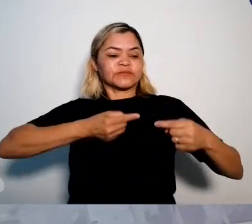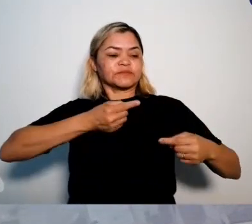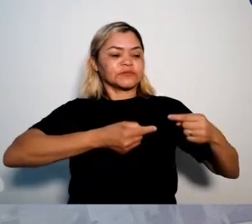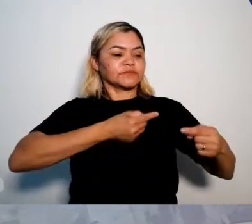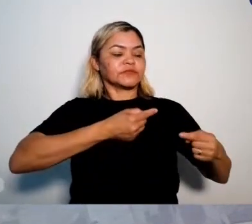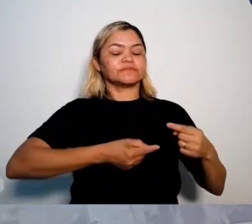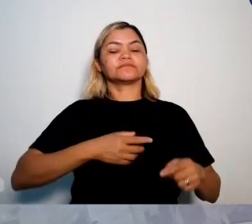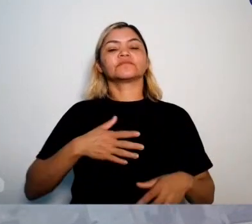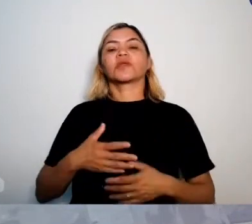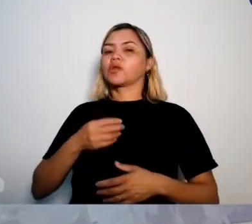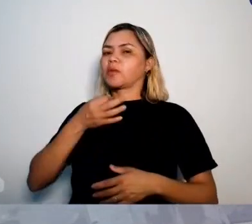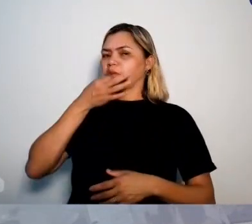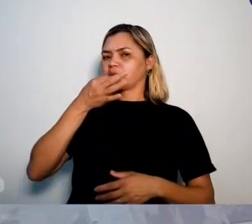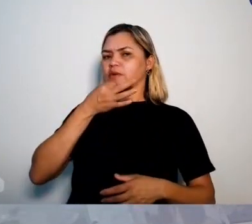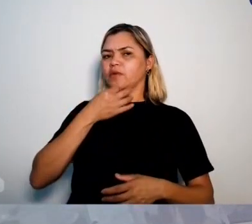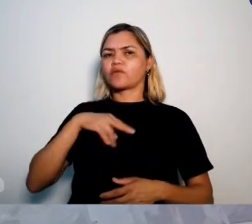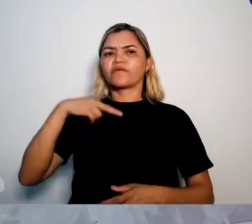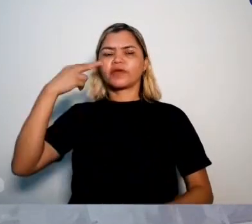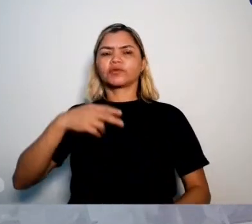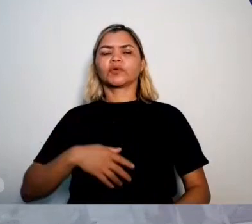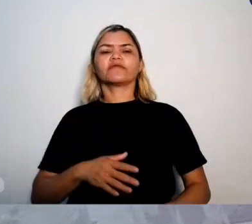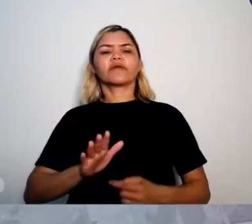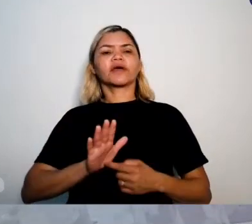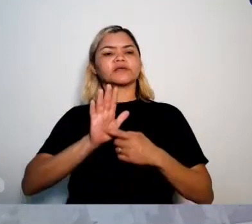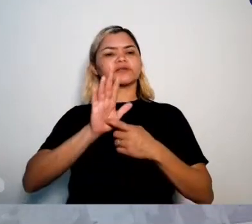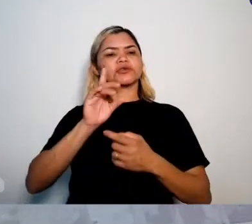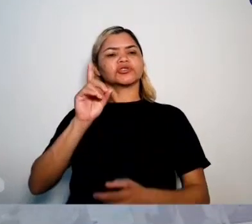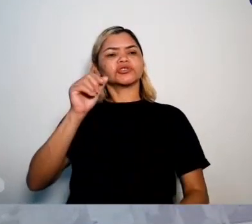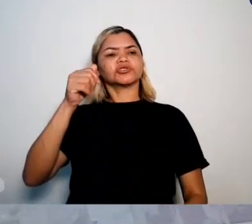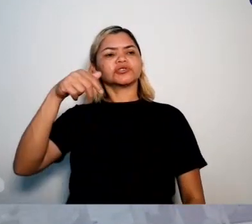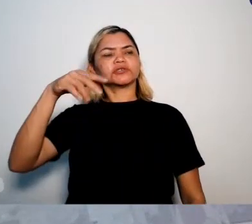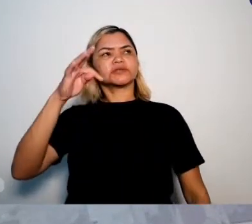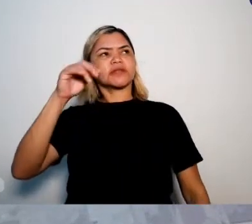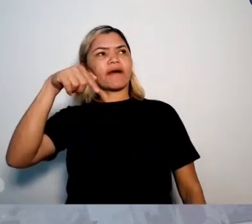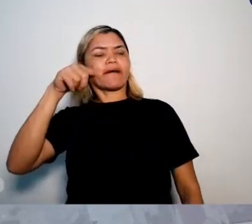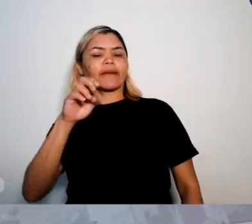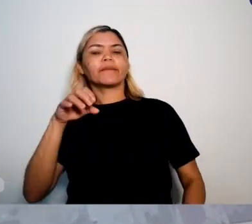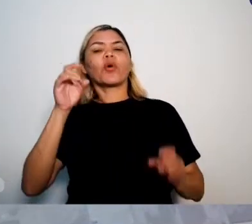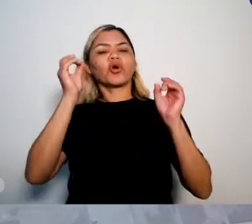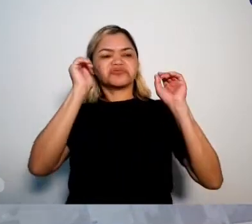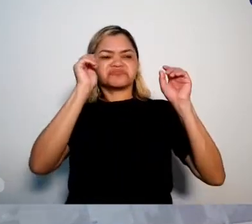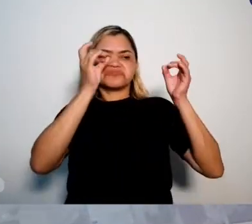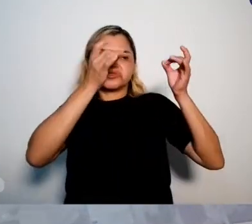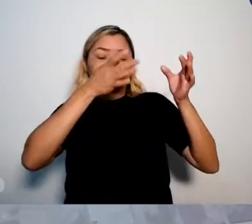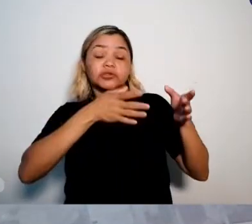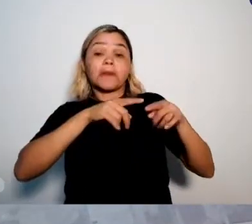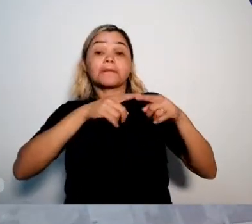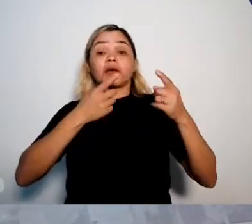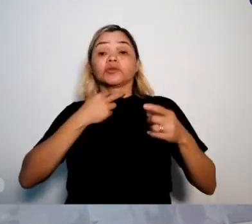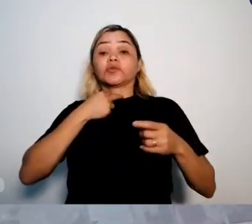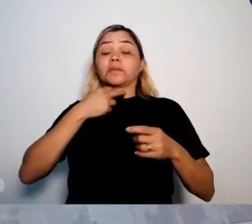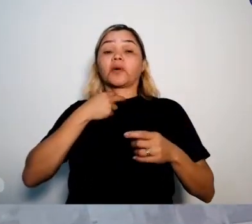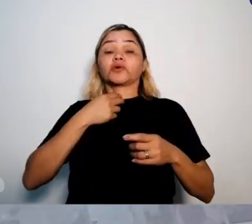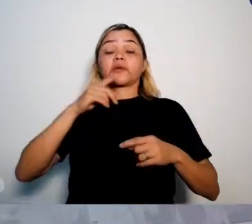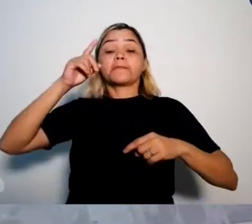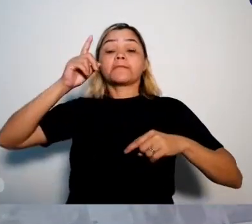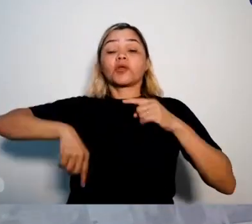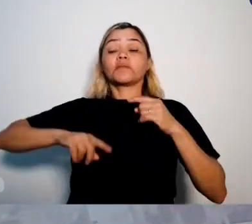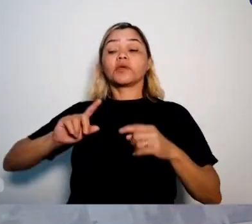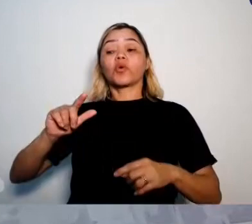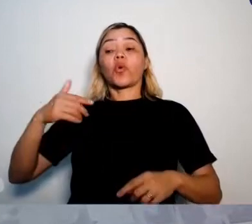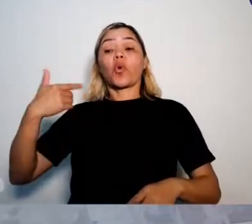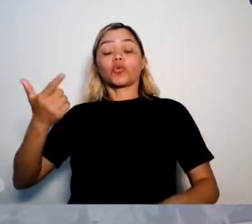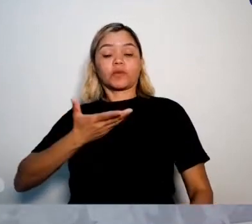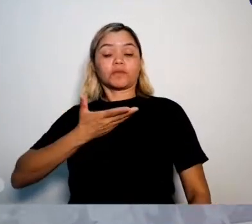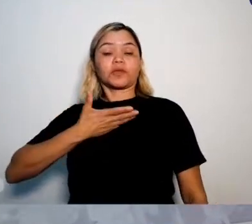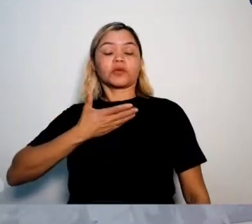opinião, o vereador que faz o destaque pode até desistir da discussão, mas ele não pode proibir o outro vereador